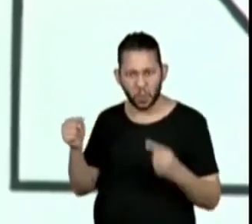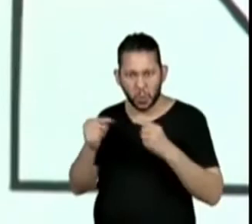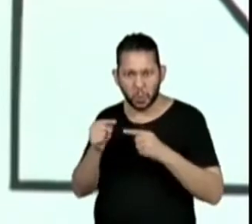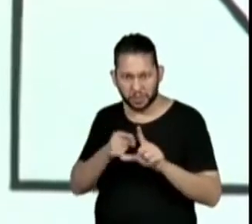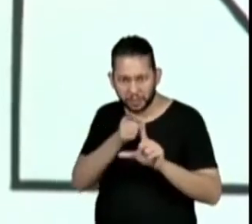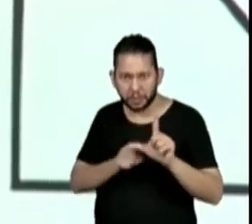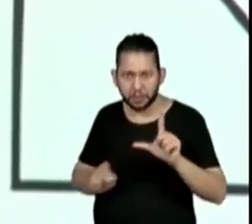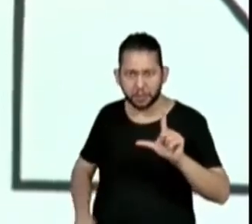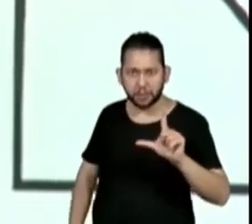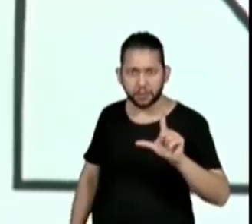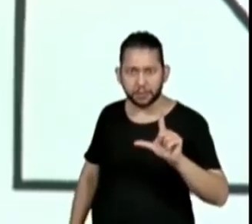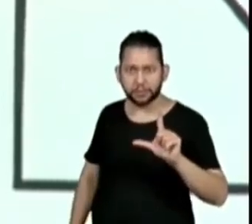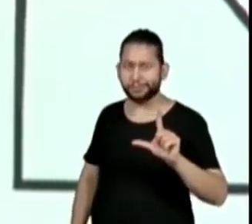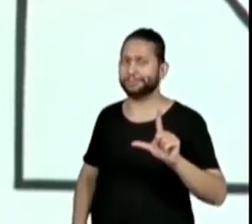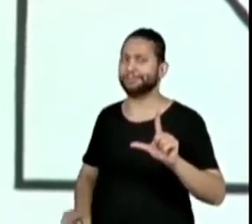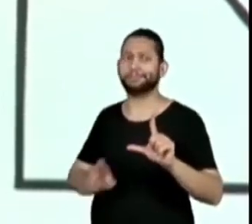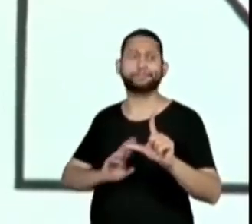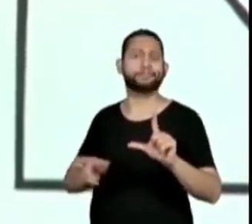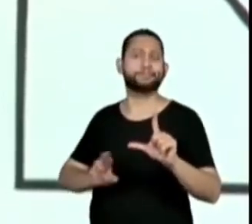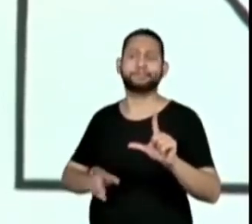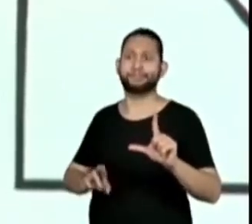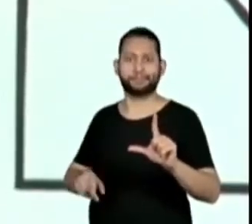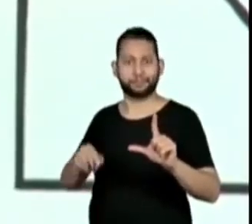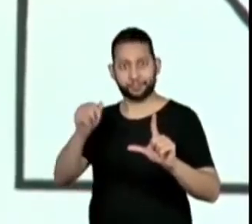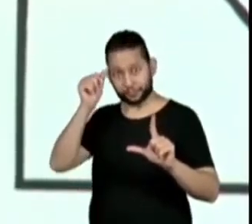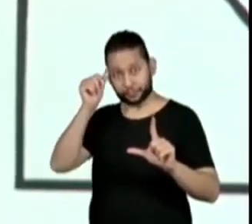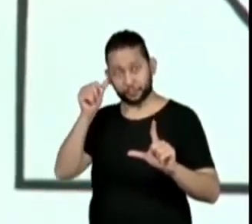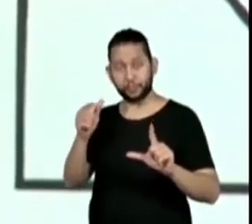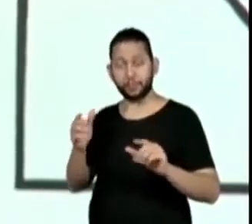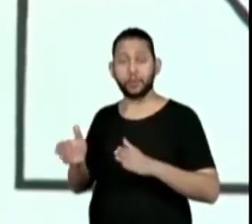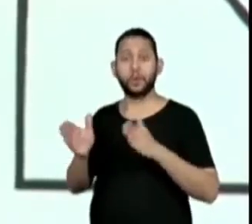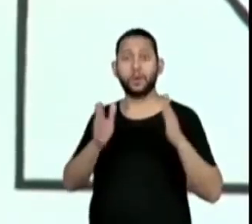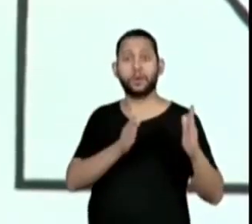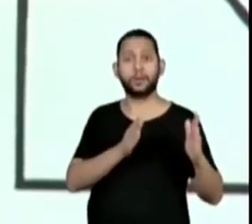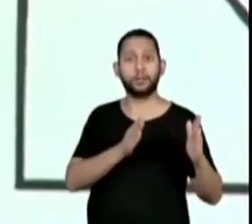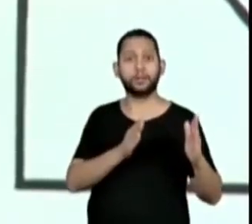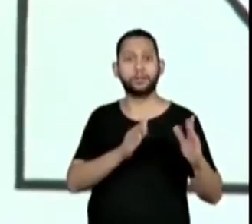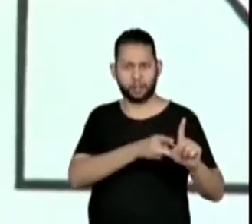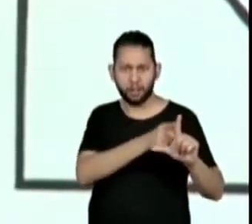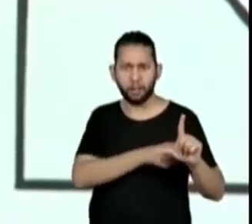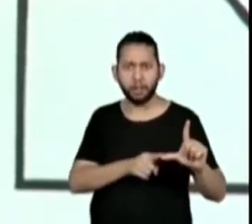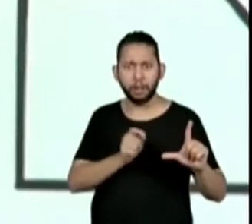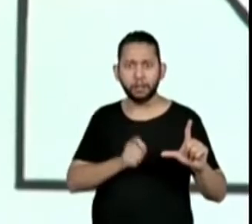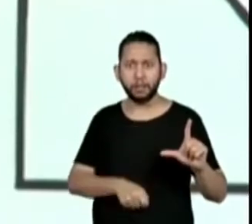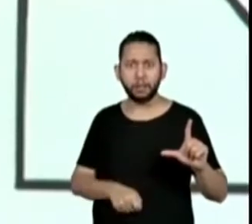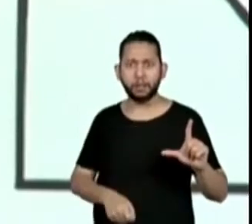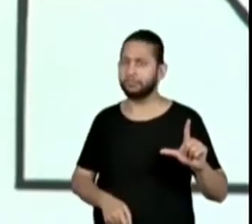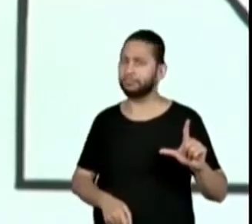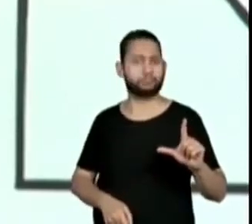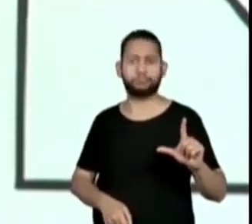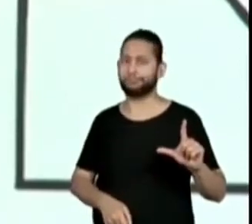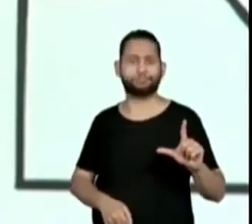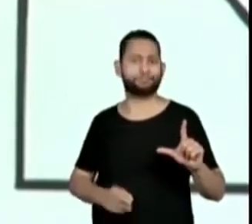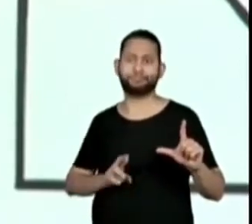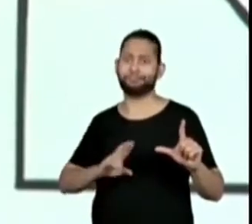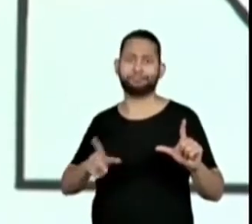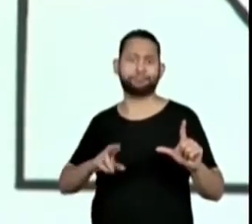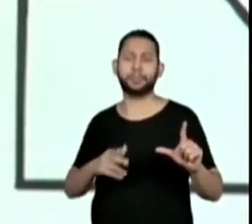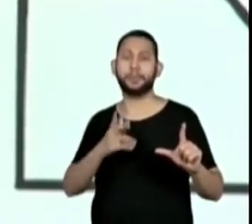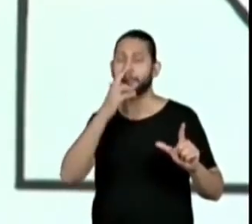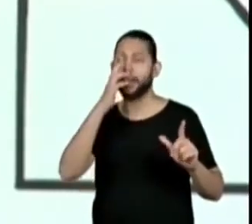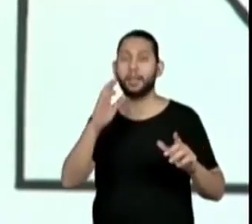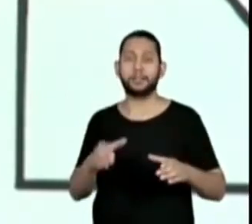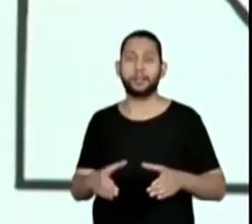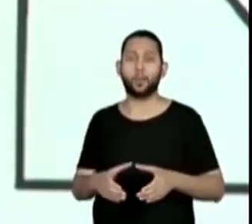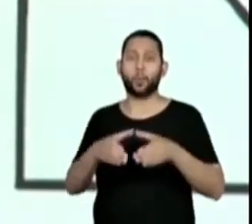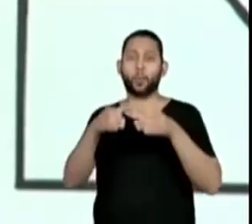aqui? Não, tá torto para chuchu. Do lado. Tá reto? Não, nem se fosse a Torre de Pisa